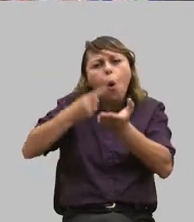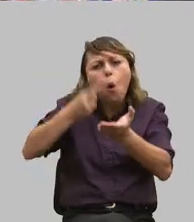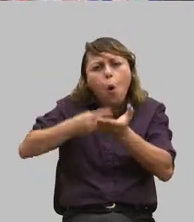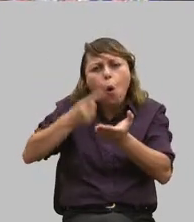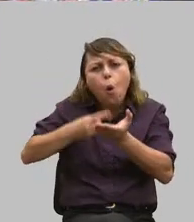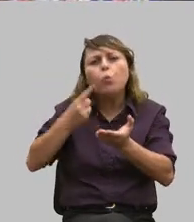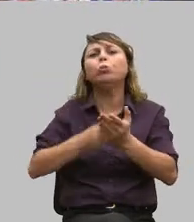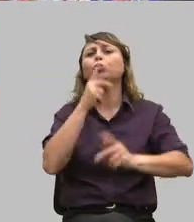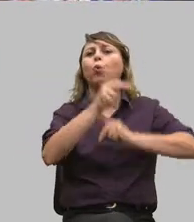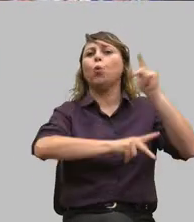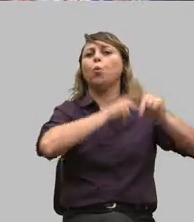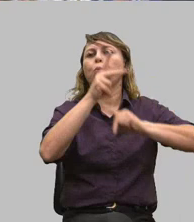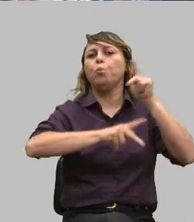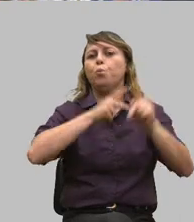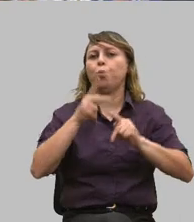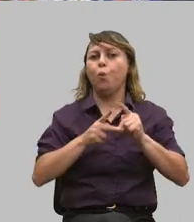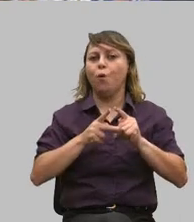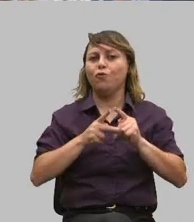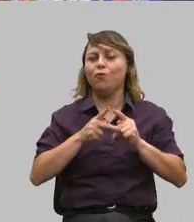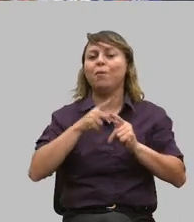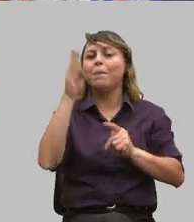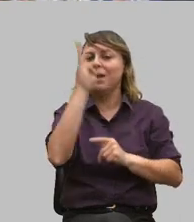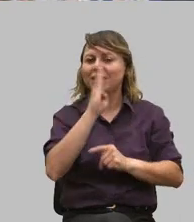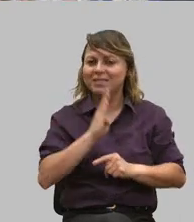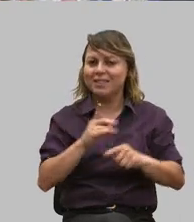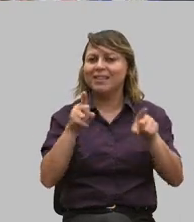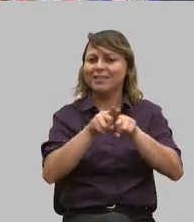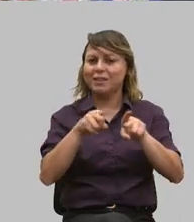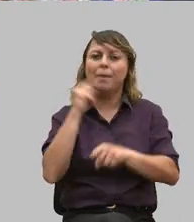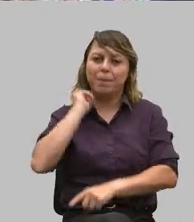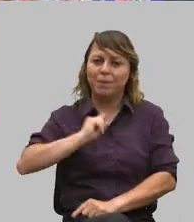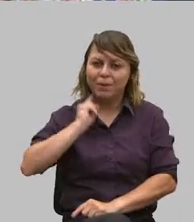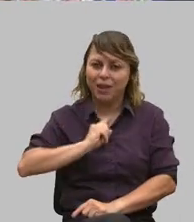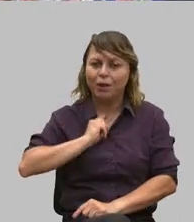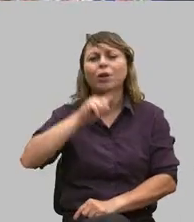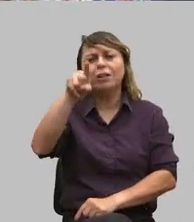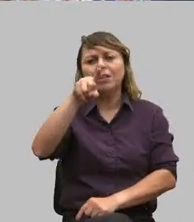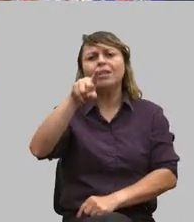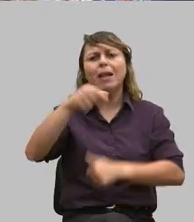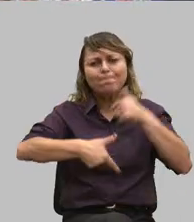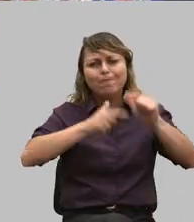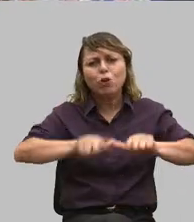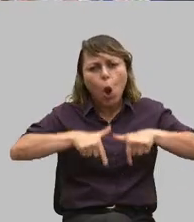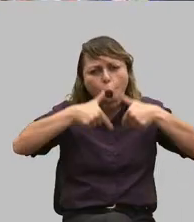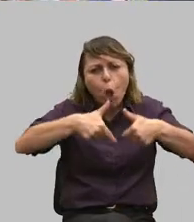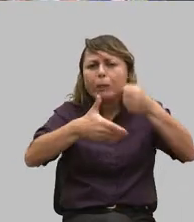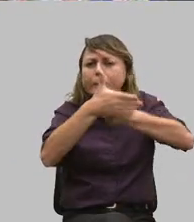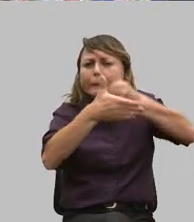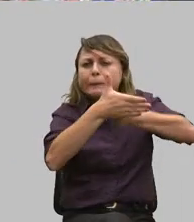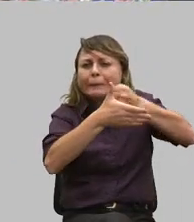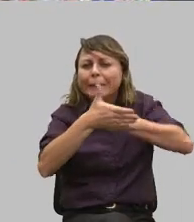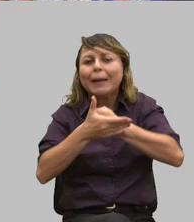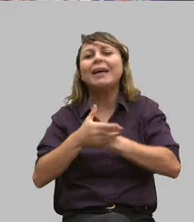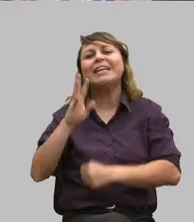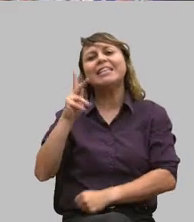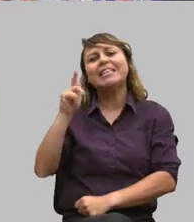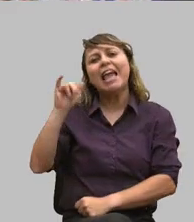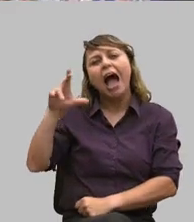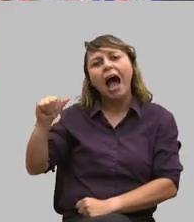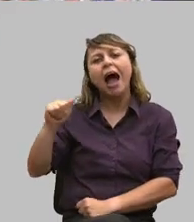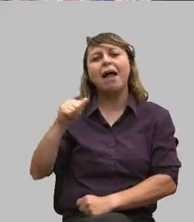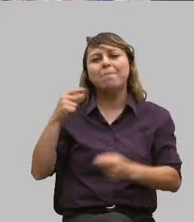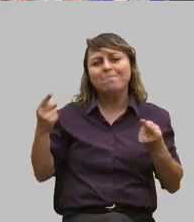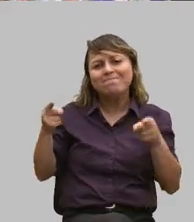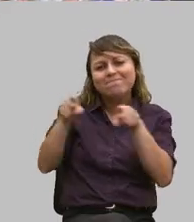com o povo Mineiro continue nessa luta que Deus abençoe vocês e que ara vamos continuar a nossa luta né minha parceira aqui